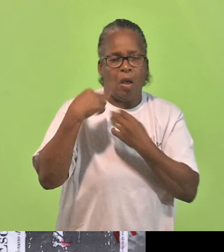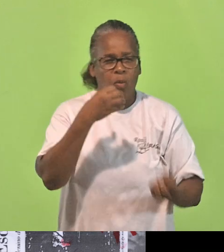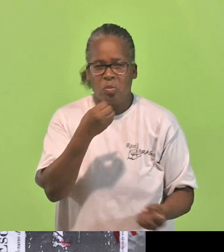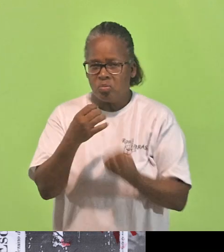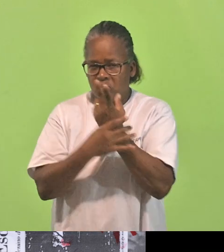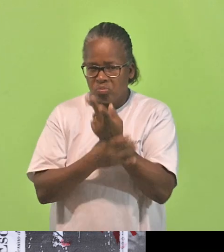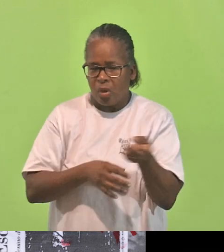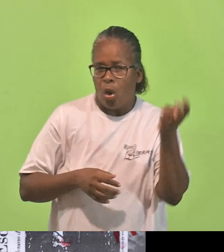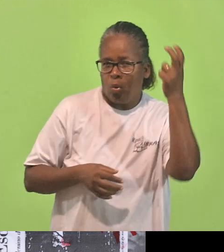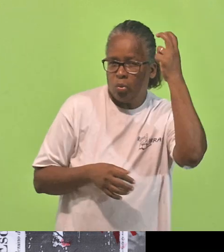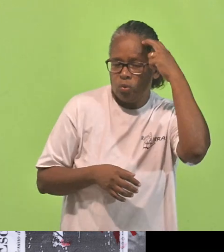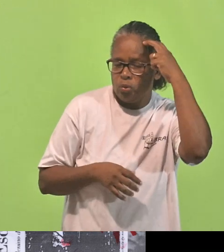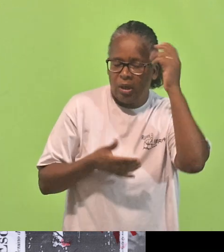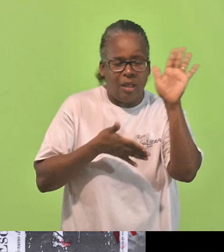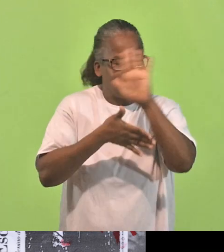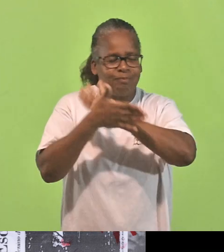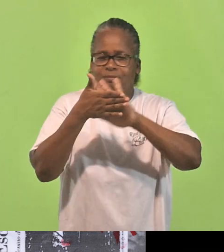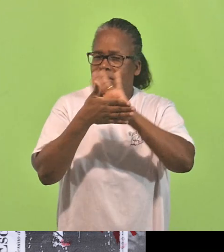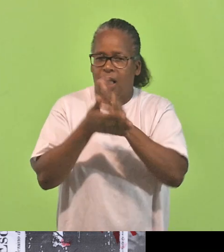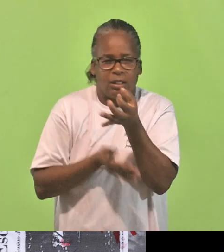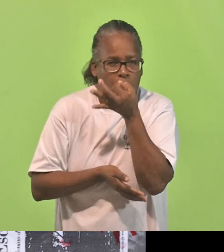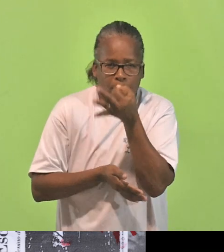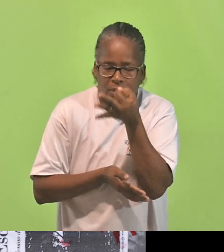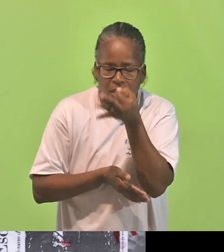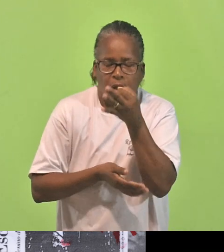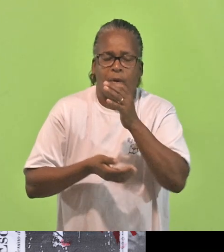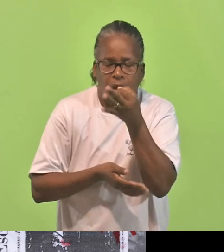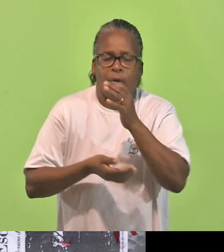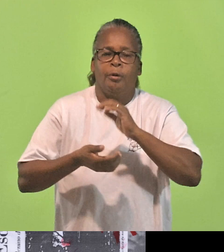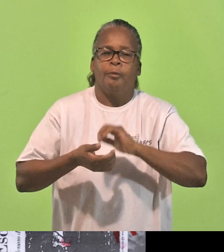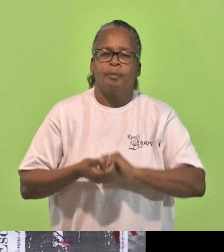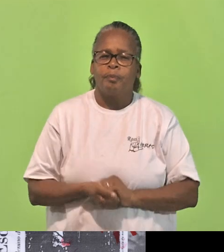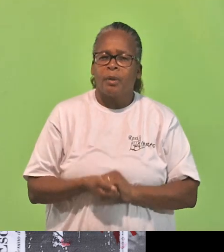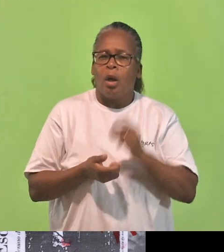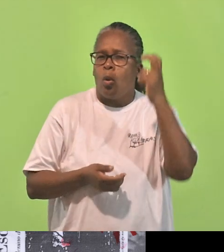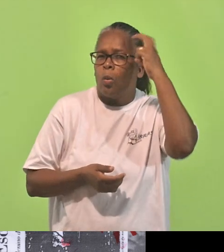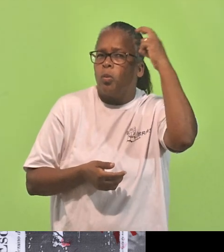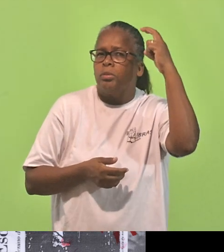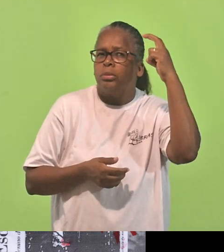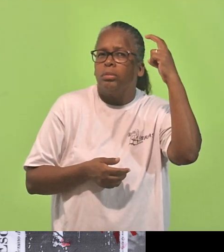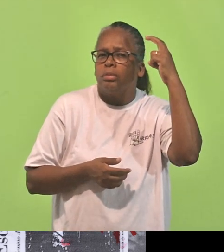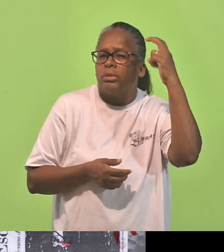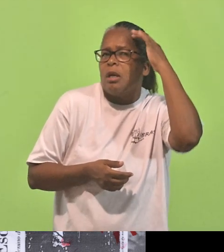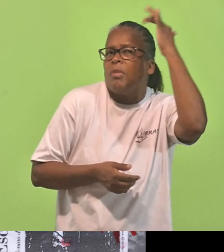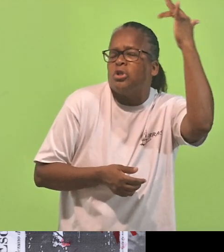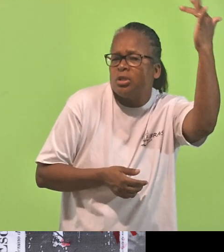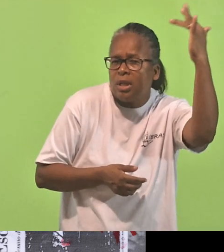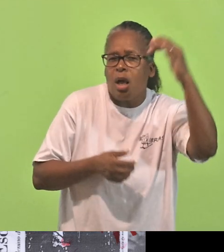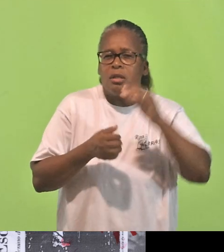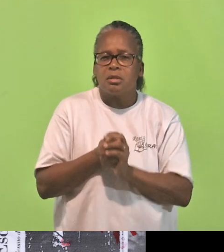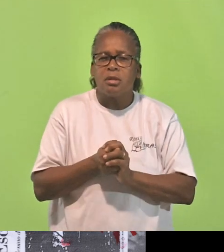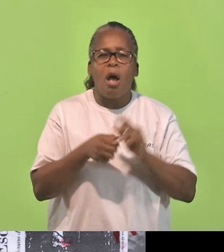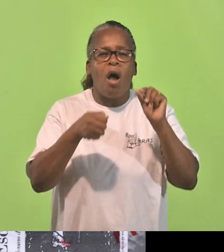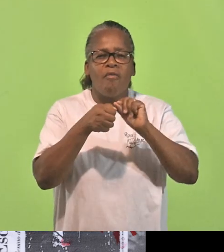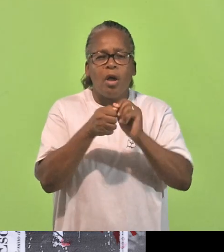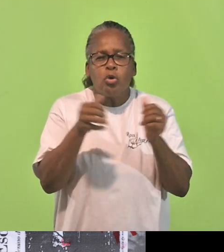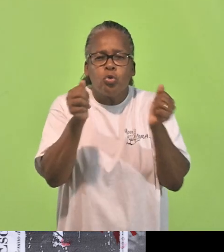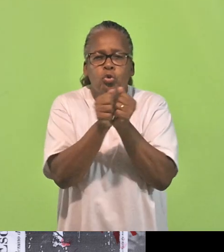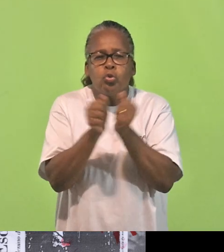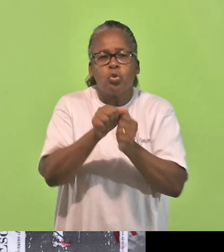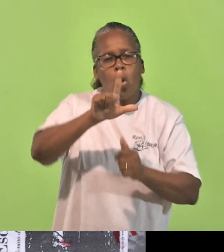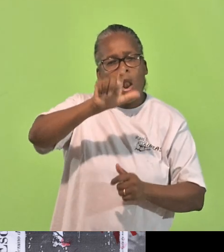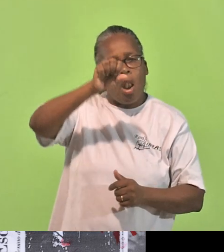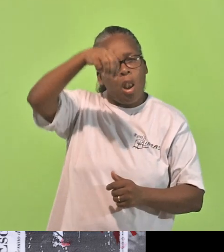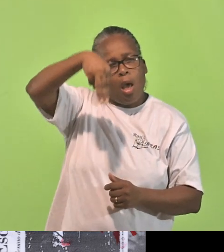Fundo Municipal de Cultura ou da Fundação Cultural Cassiano Ricardo. Cultos Marginais é uma produção do Núcleo Abantesma, com participação